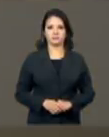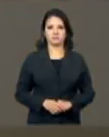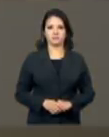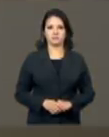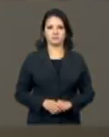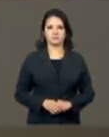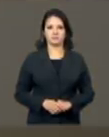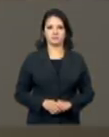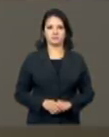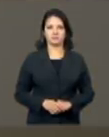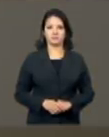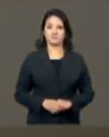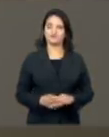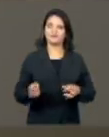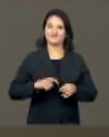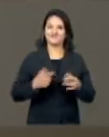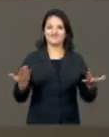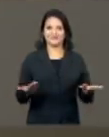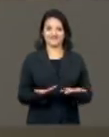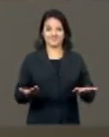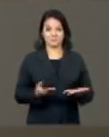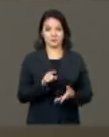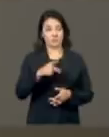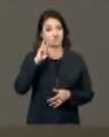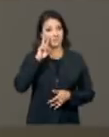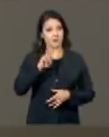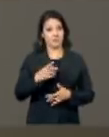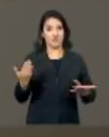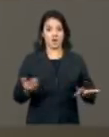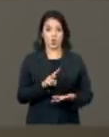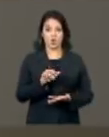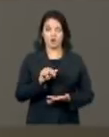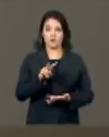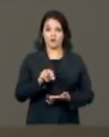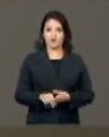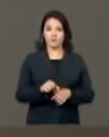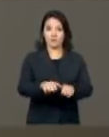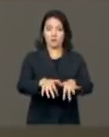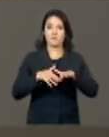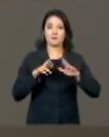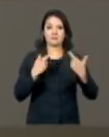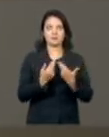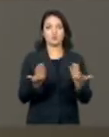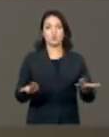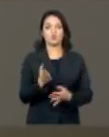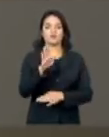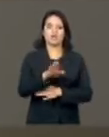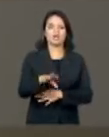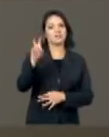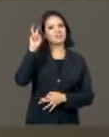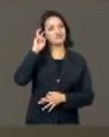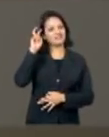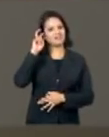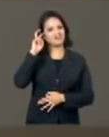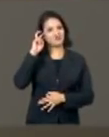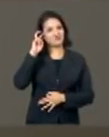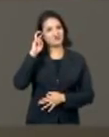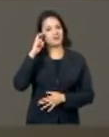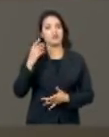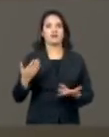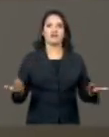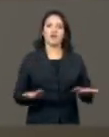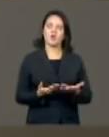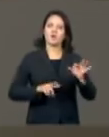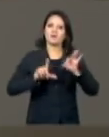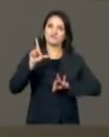apresentar estamos de volta é a partir de agora você acompanha ao vivo a sessão plenária da tarde desta quinta feira direto do plenário aqui pela